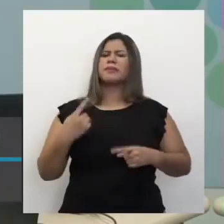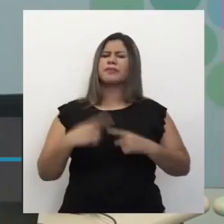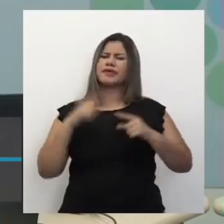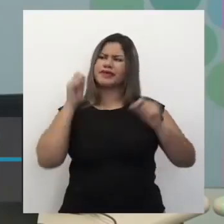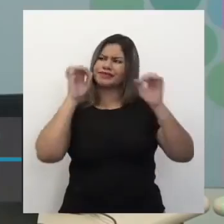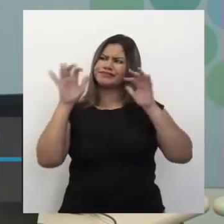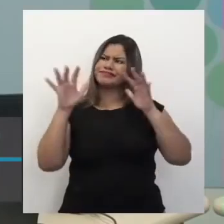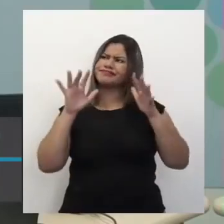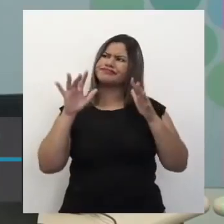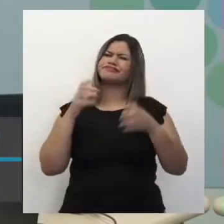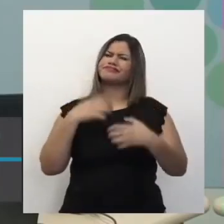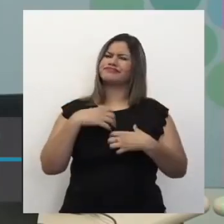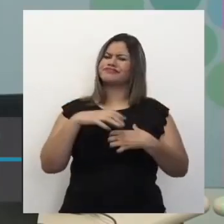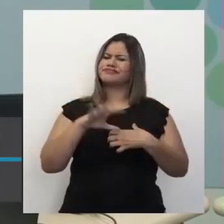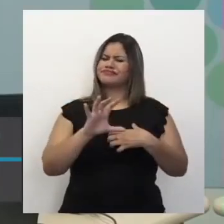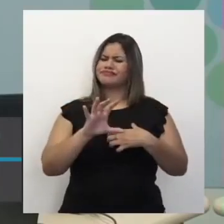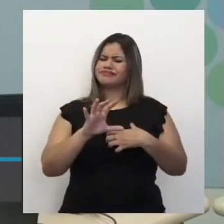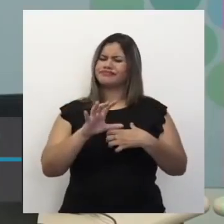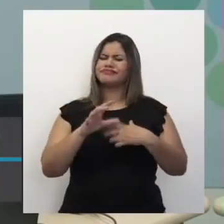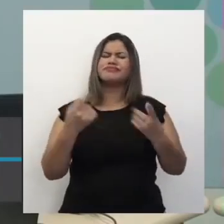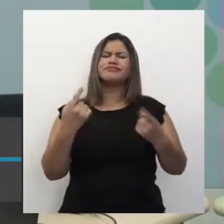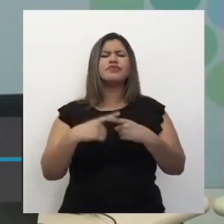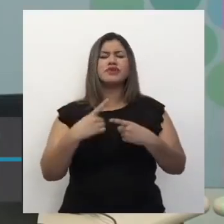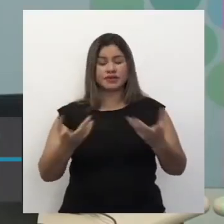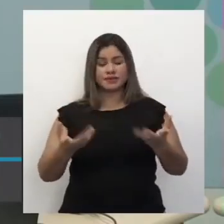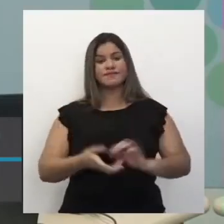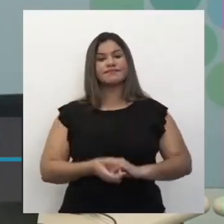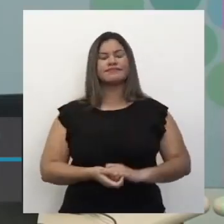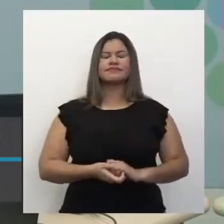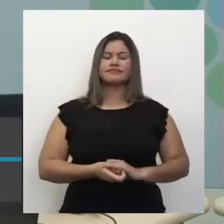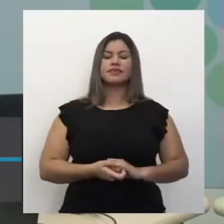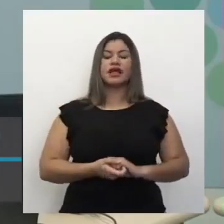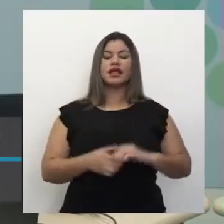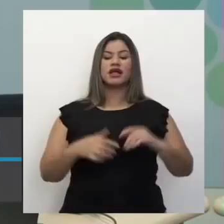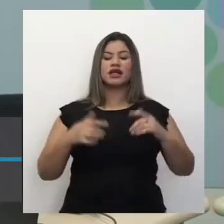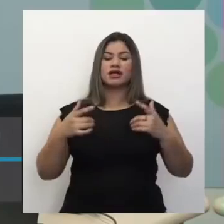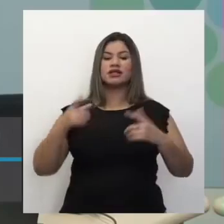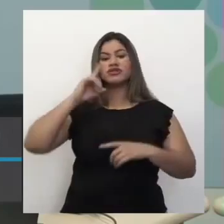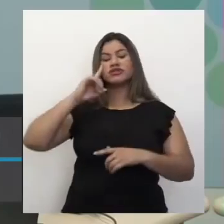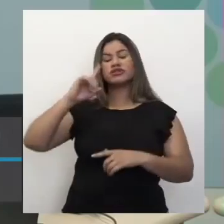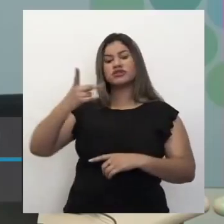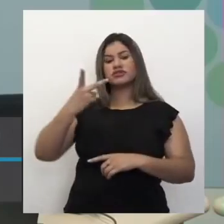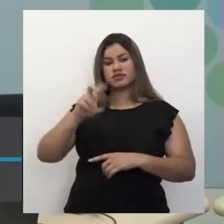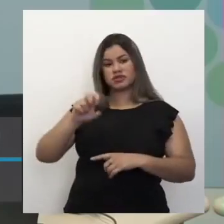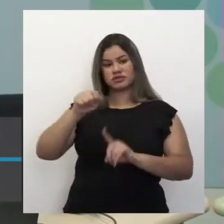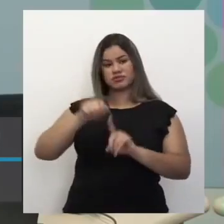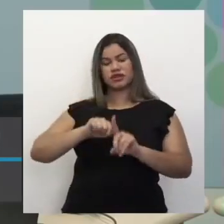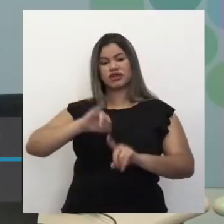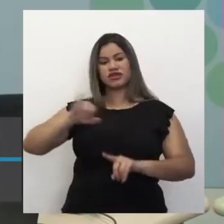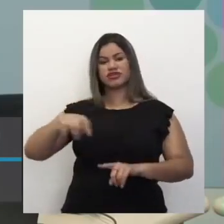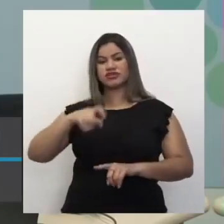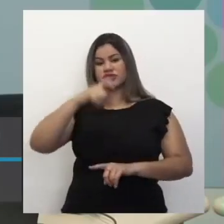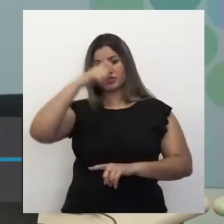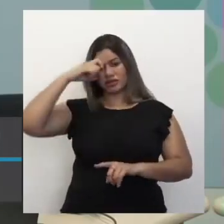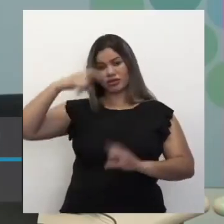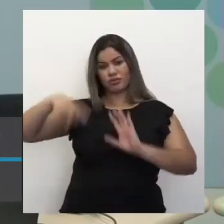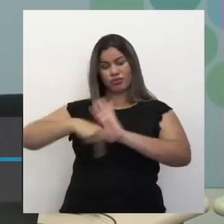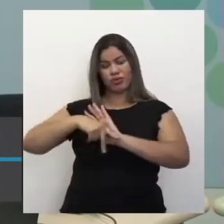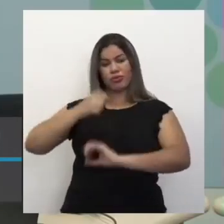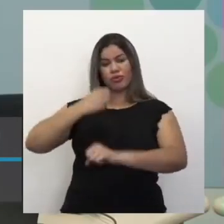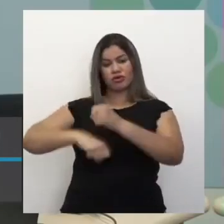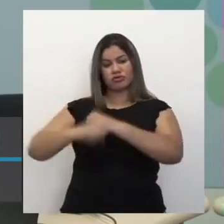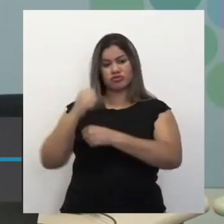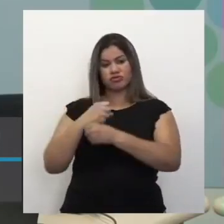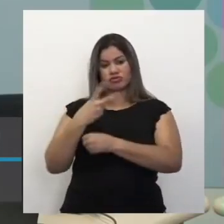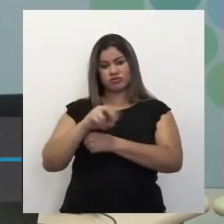e um exercício de empatia? Bom, lá em 25 de janeiro, se não me engano, de 2019, né,